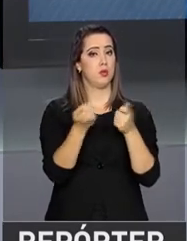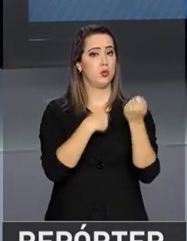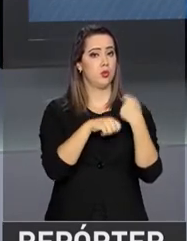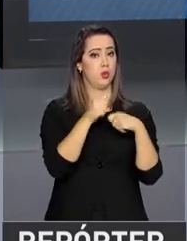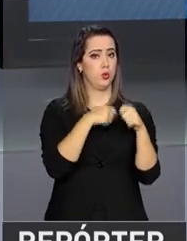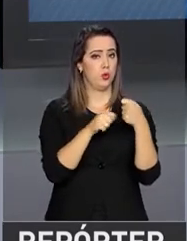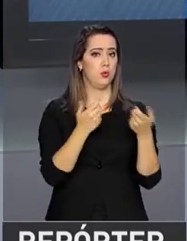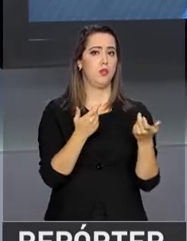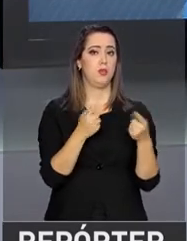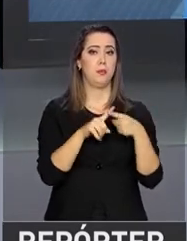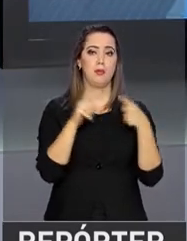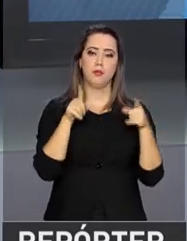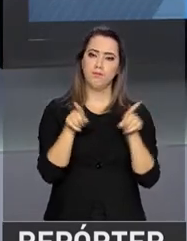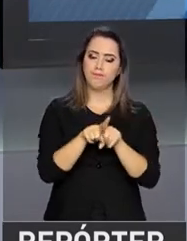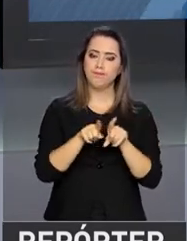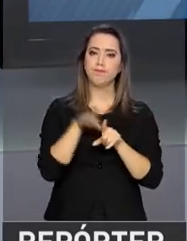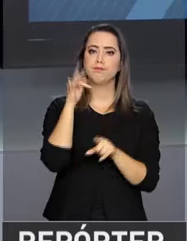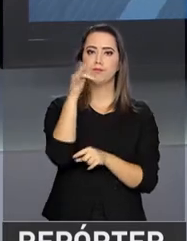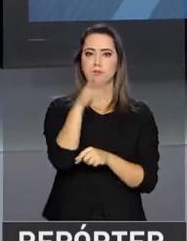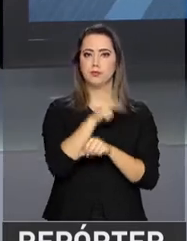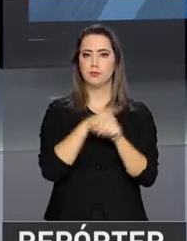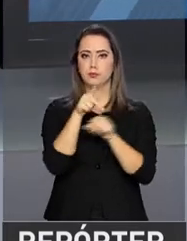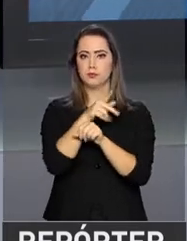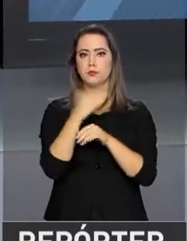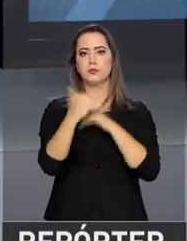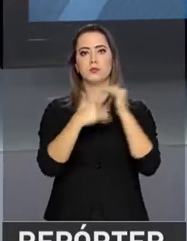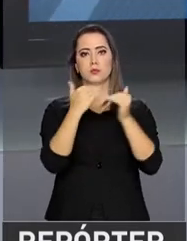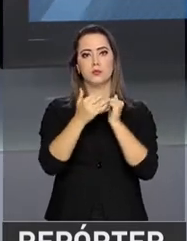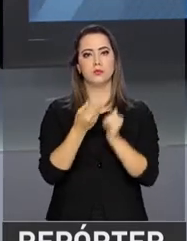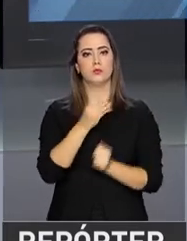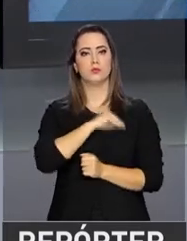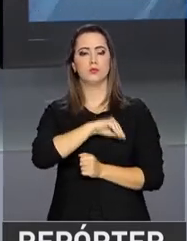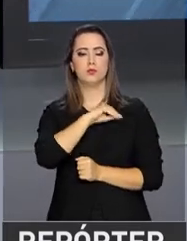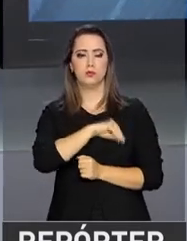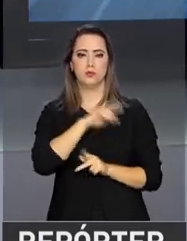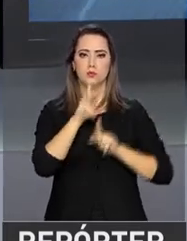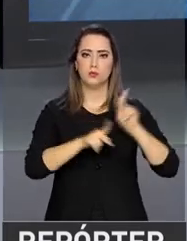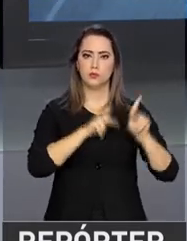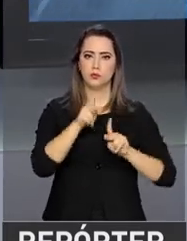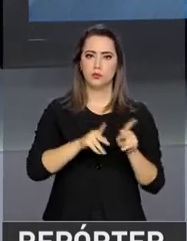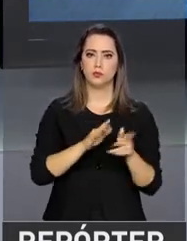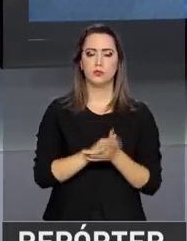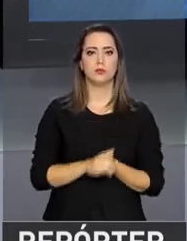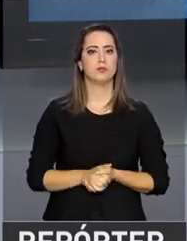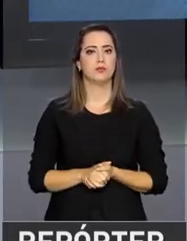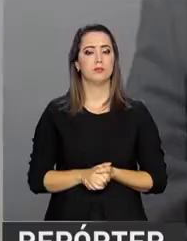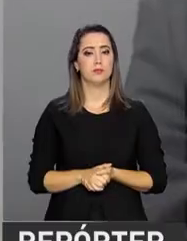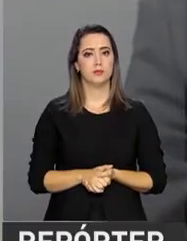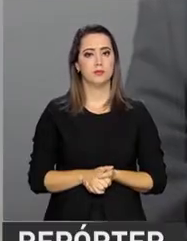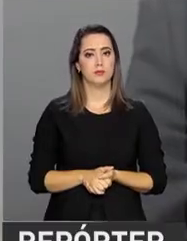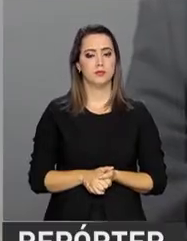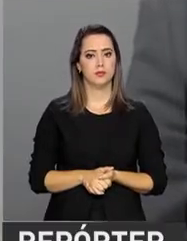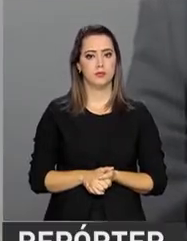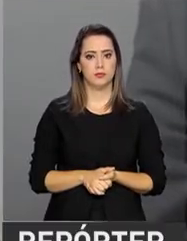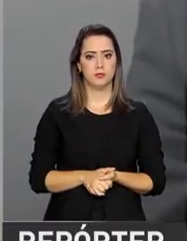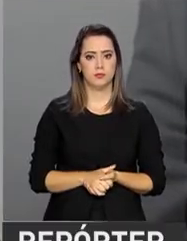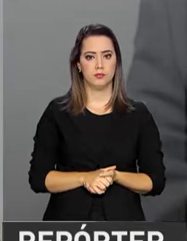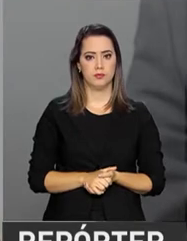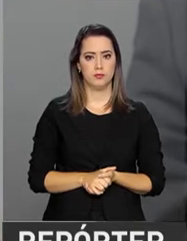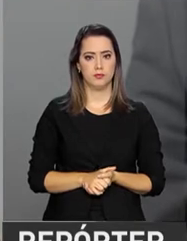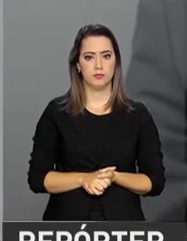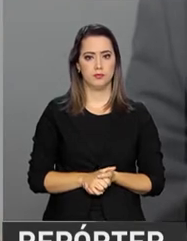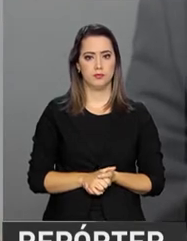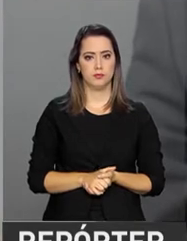contabilidade mas sim do futuro do país do crescimento e da renda da população não vamos